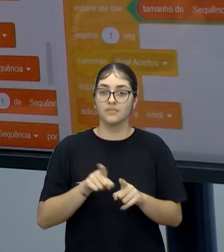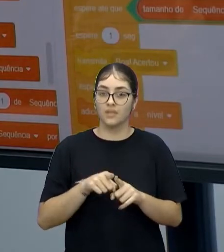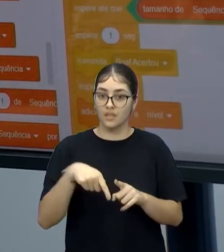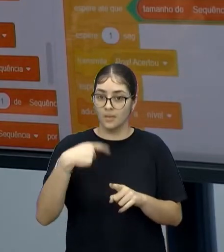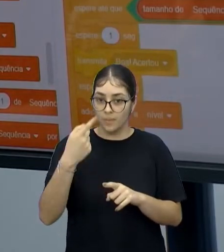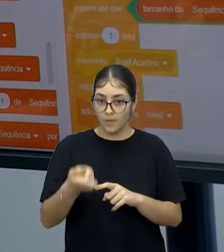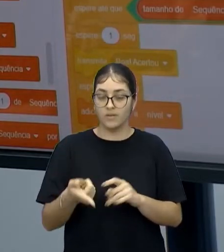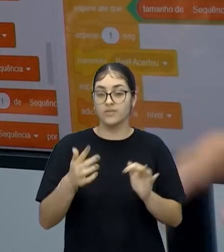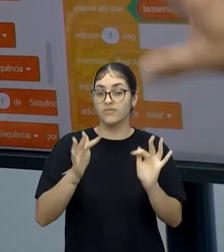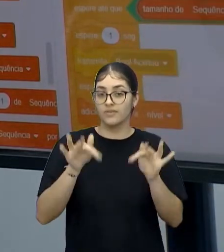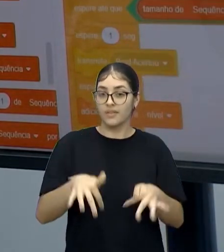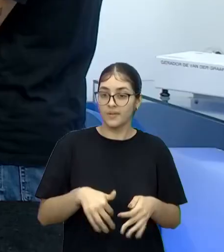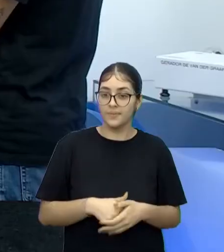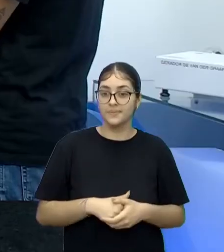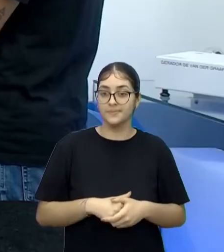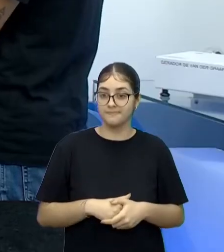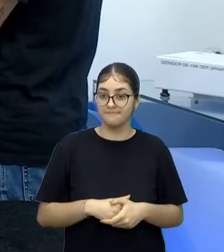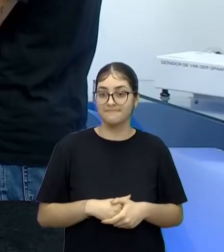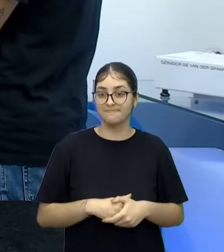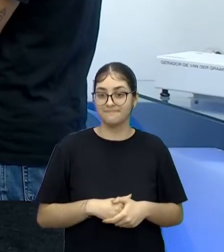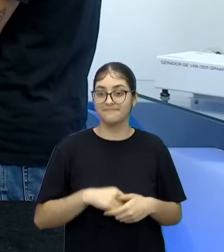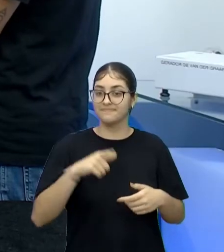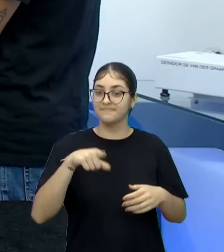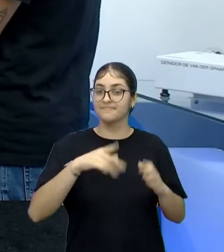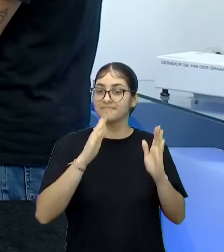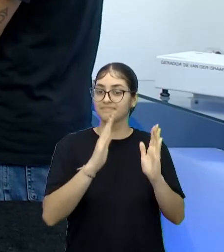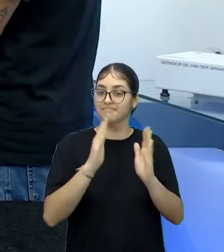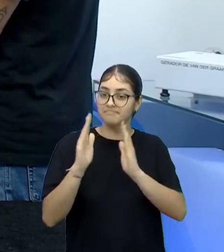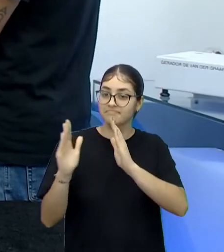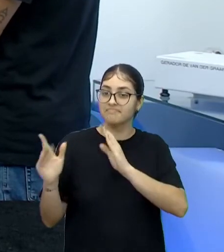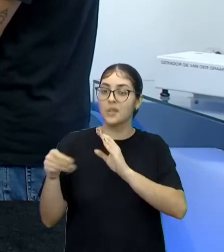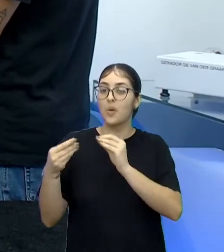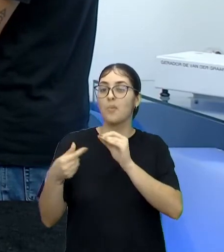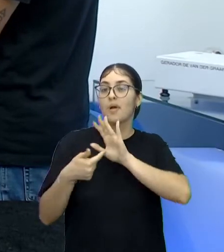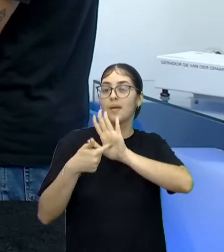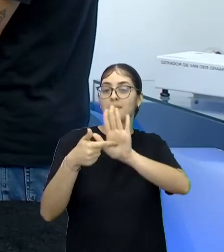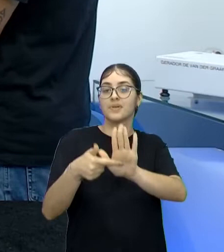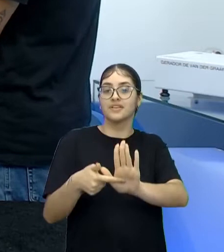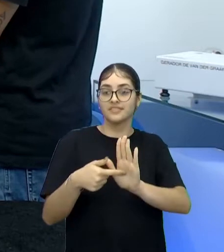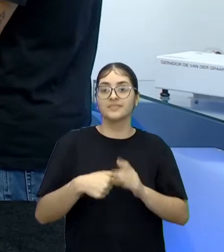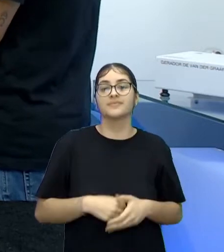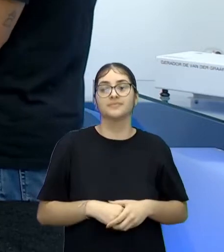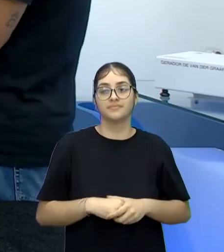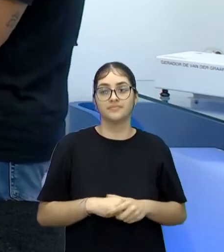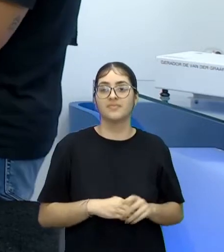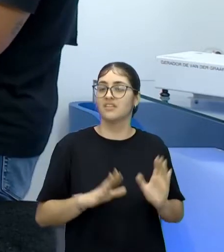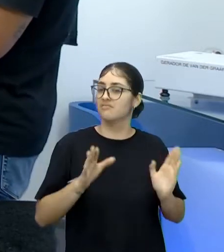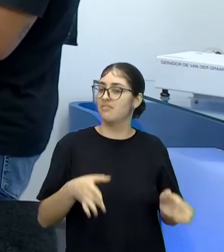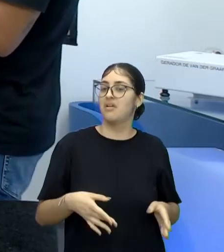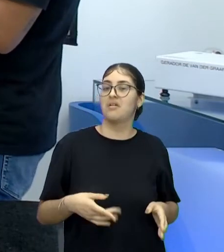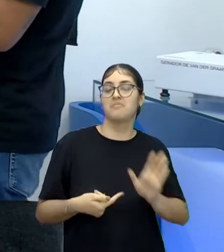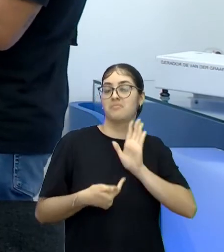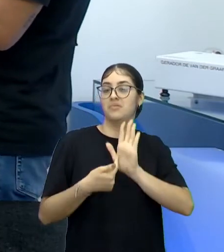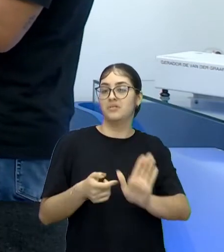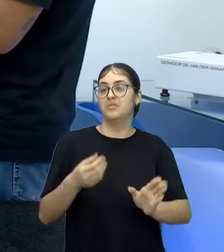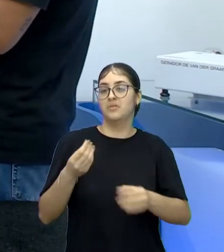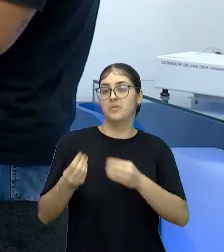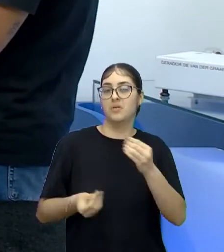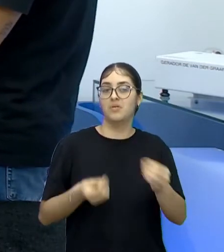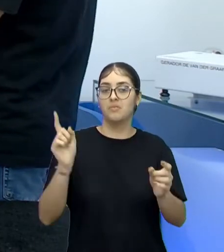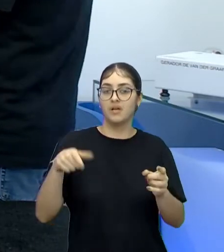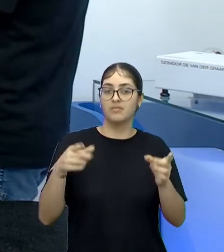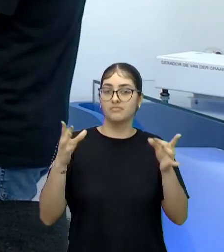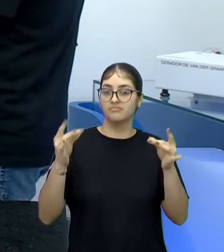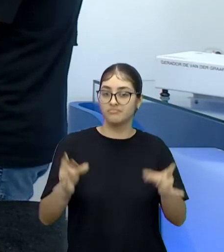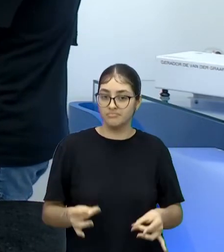final. Legal, legal. E a gente está mostrando exatamente o passo a passo que eles vão ter que apresentar na linguagem deles, né? Exato. Então você já mostrou aqui, né? Como são